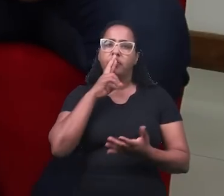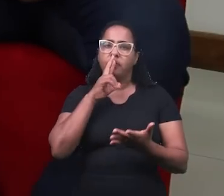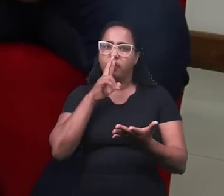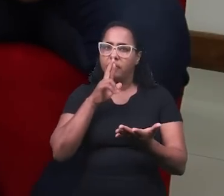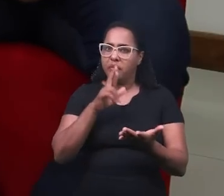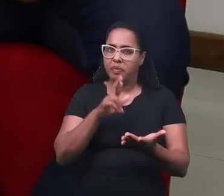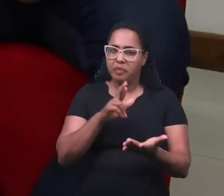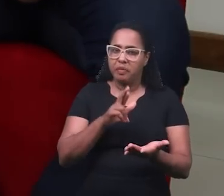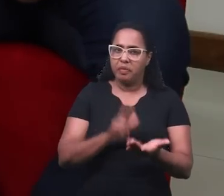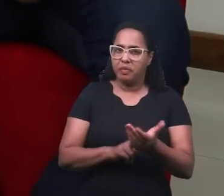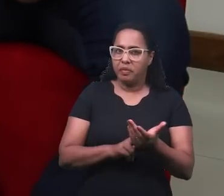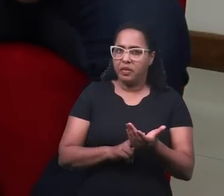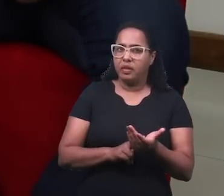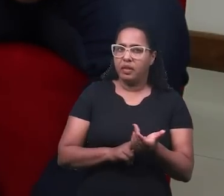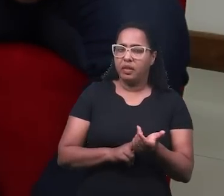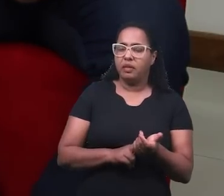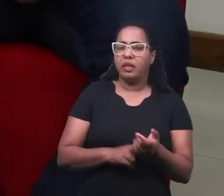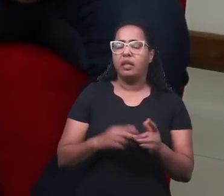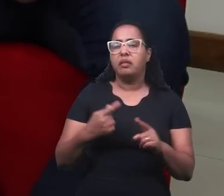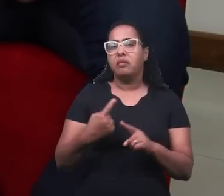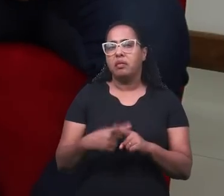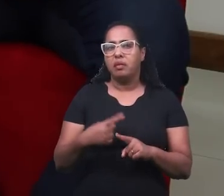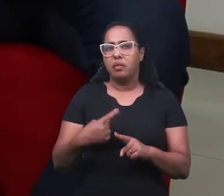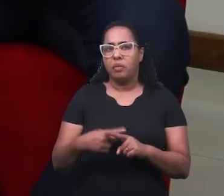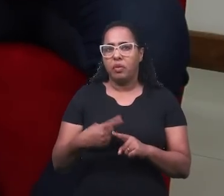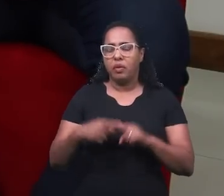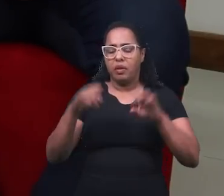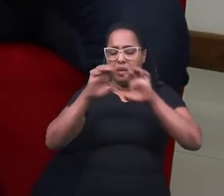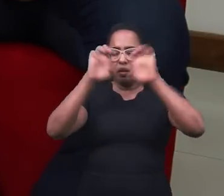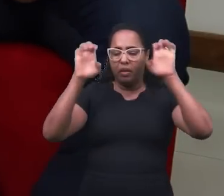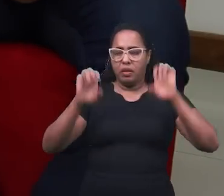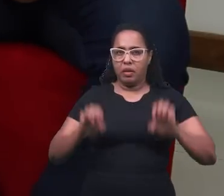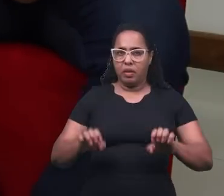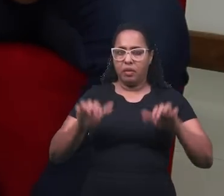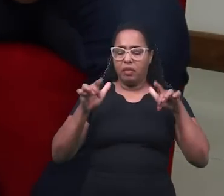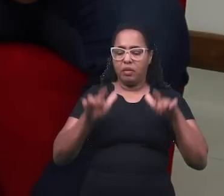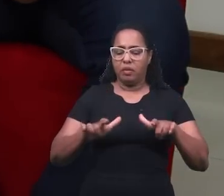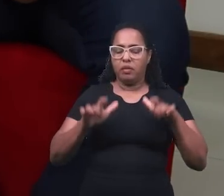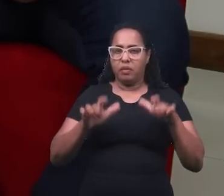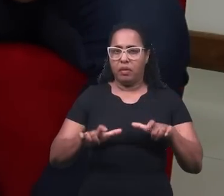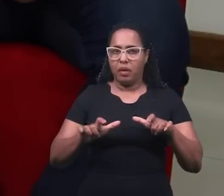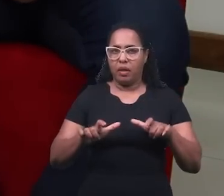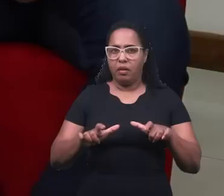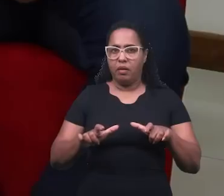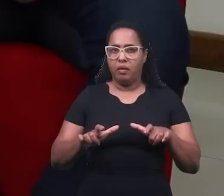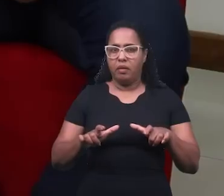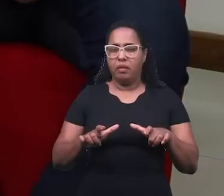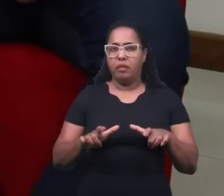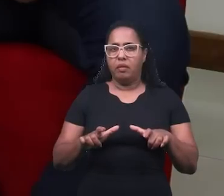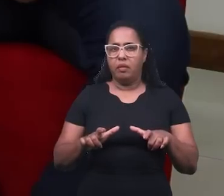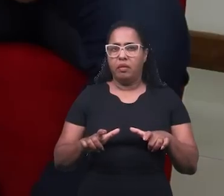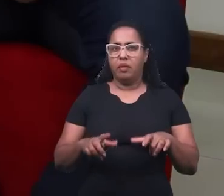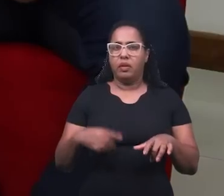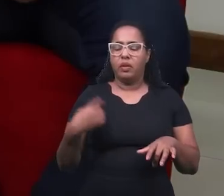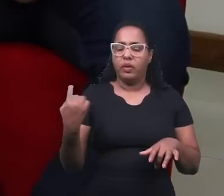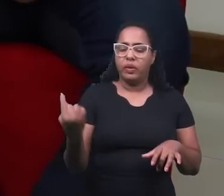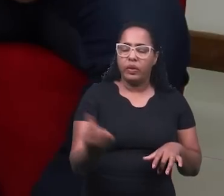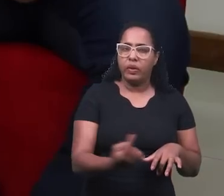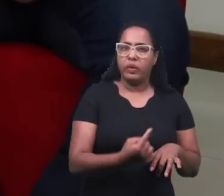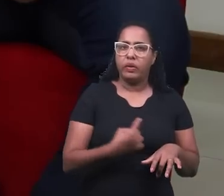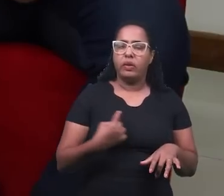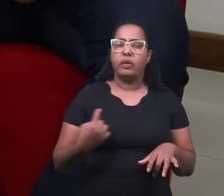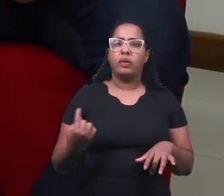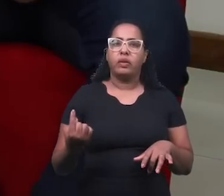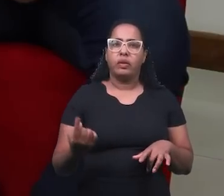um resultado esperado. Até porque, por causa da cultura, né, local. Então, nós